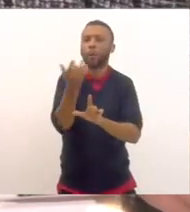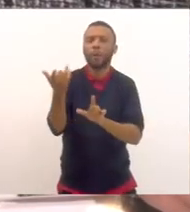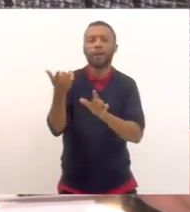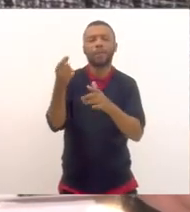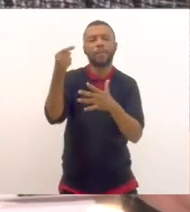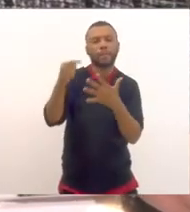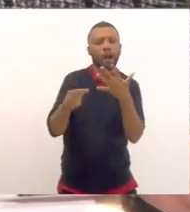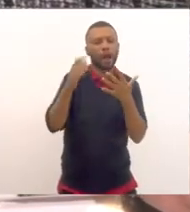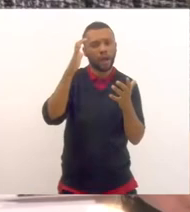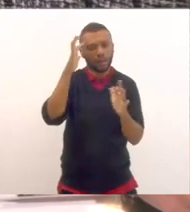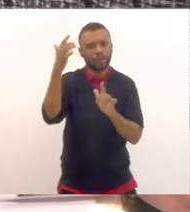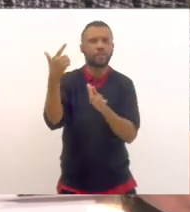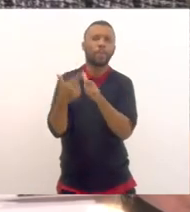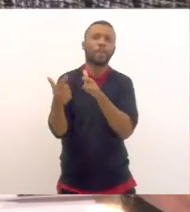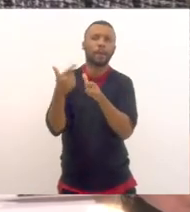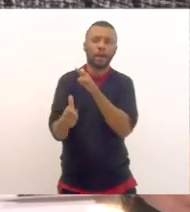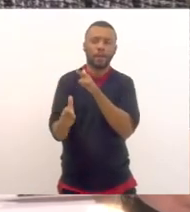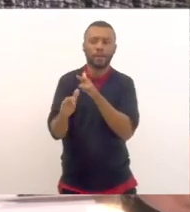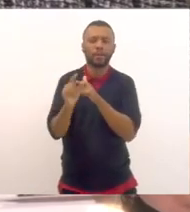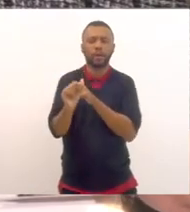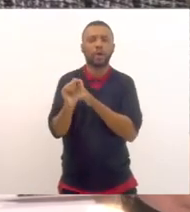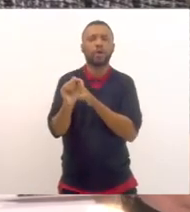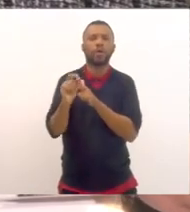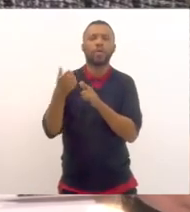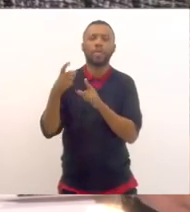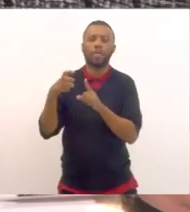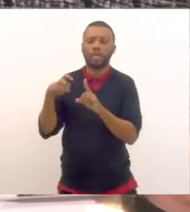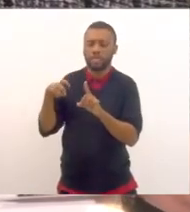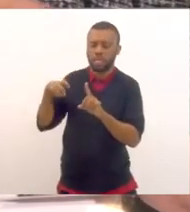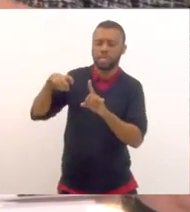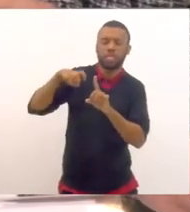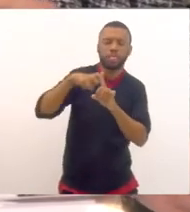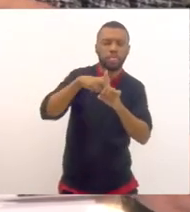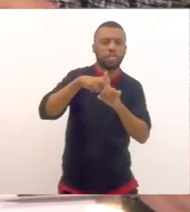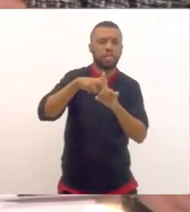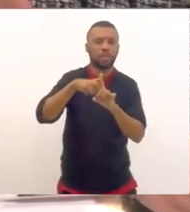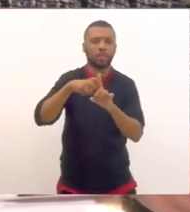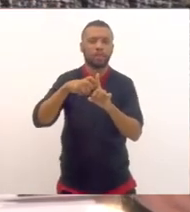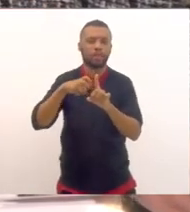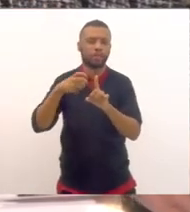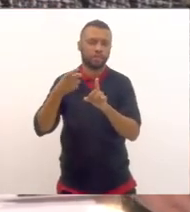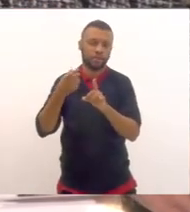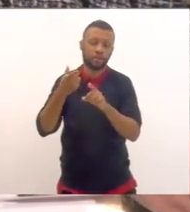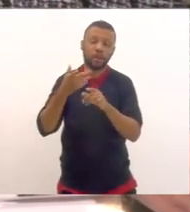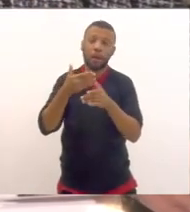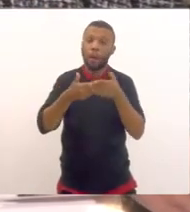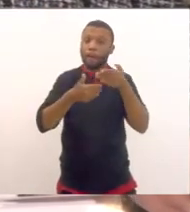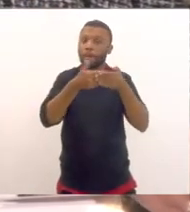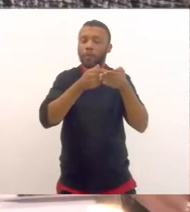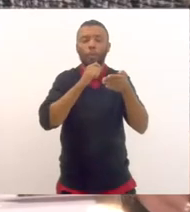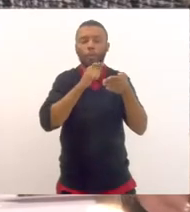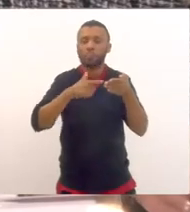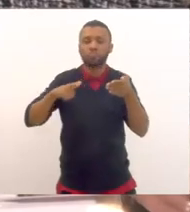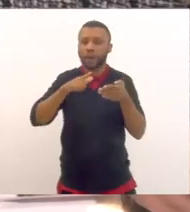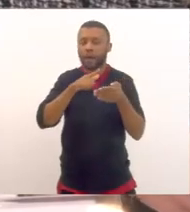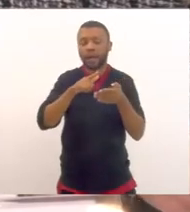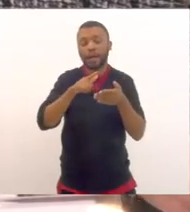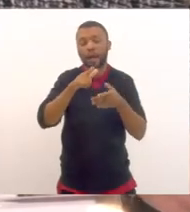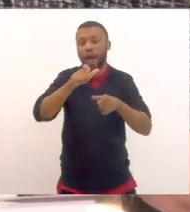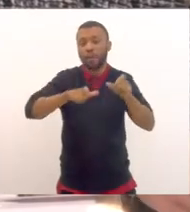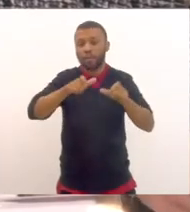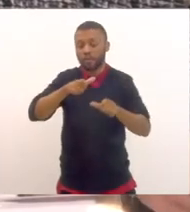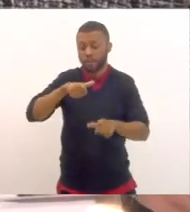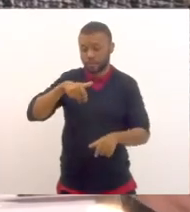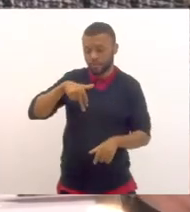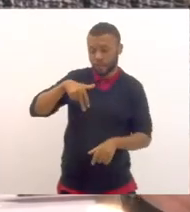resolvidas são os atropelamentos Por que os muros em alguns logo cara não existe as pessoas estrangeiros que